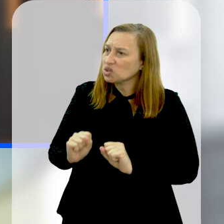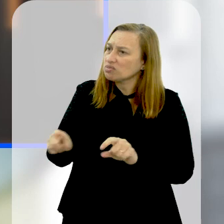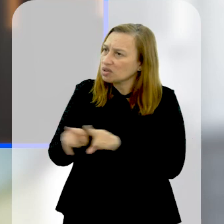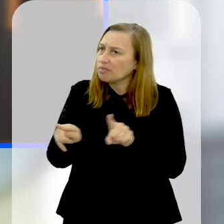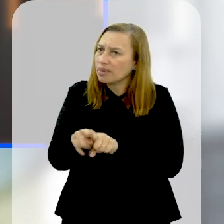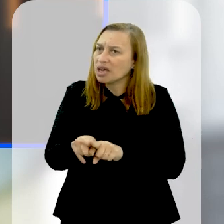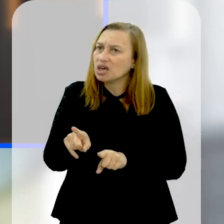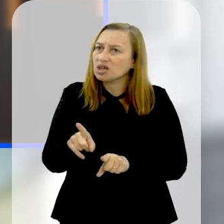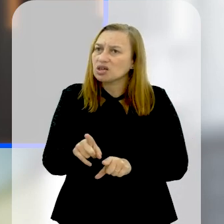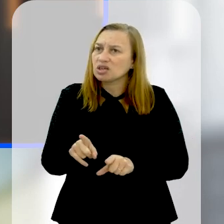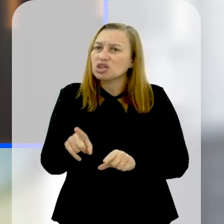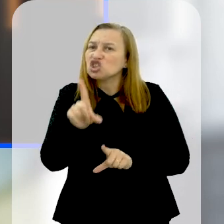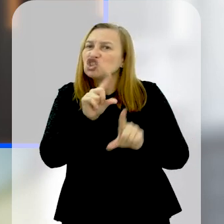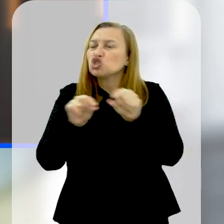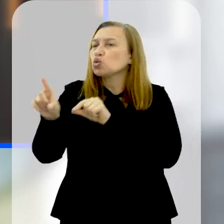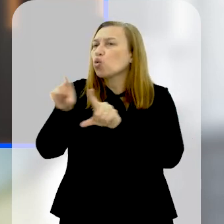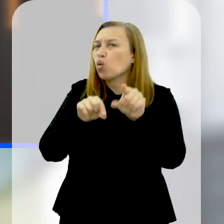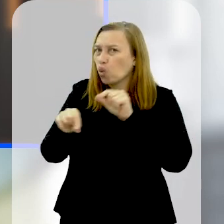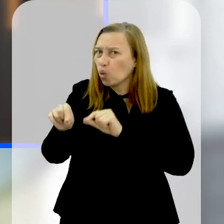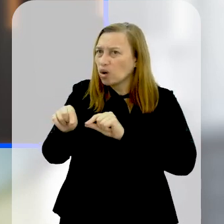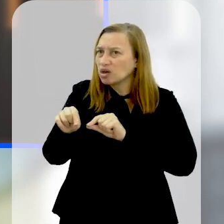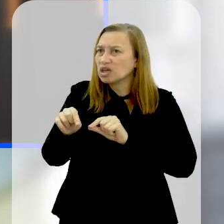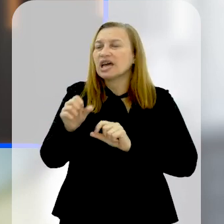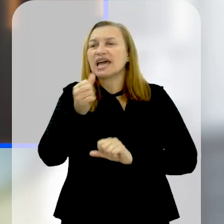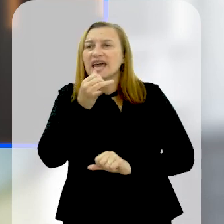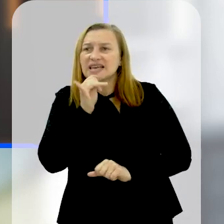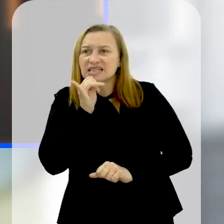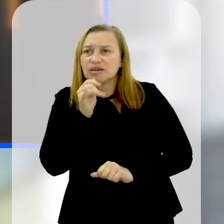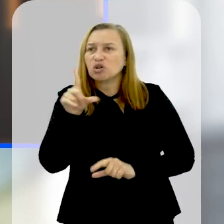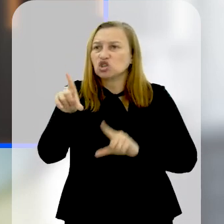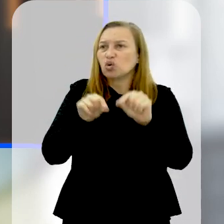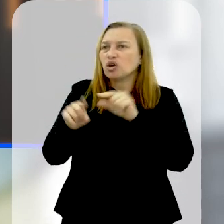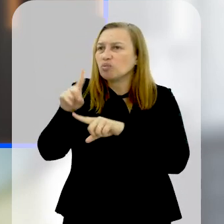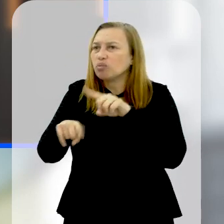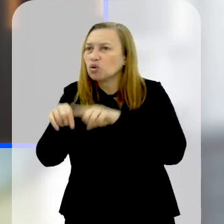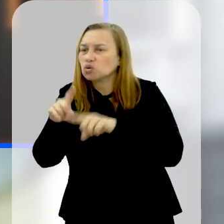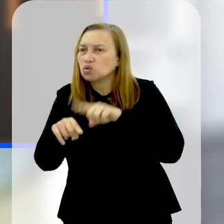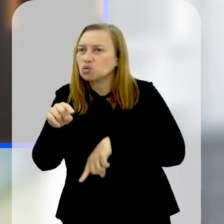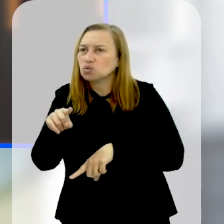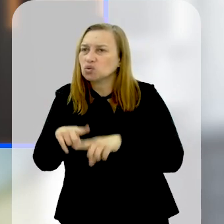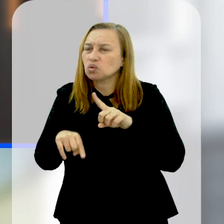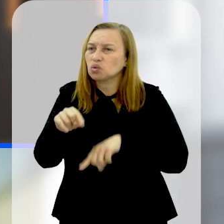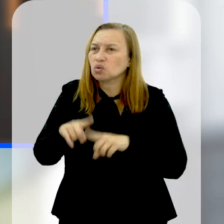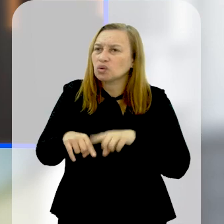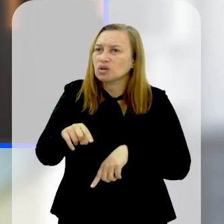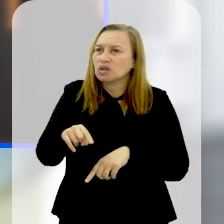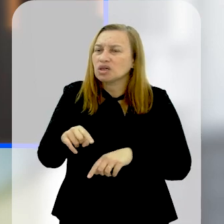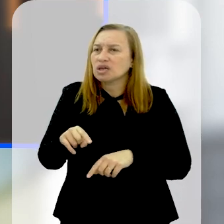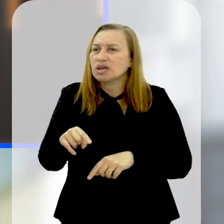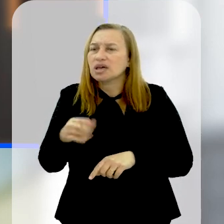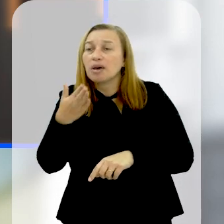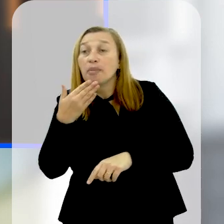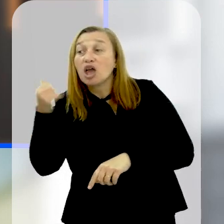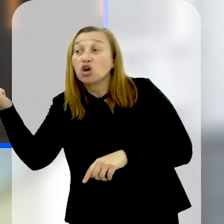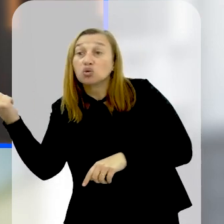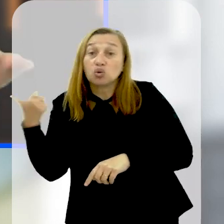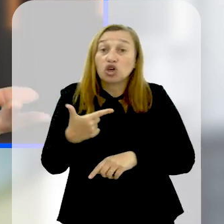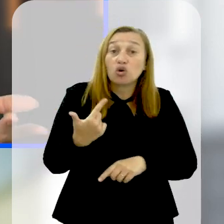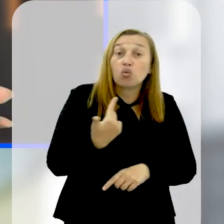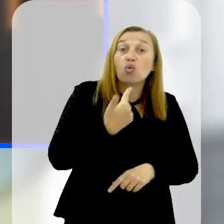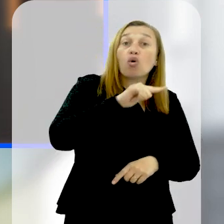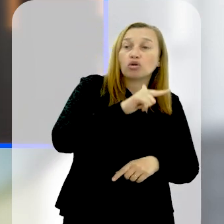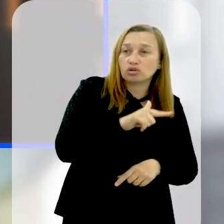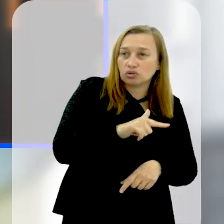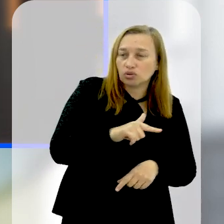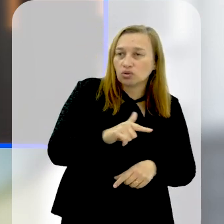natural. Mas é possível também a gente fazer escolhas, né? Escolher, por exemplo, um produto que está na safra, que é mais em conta do que